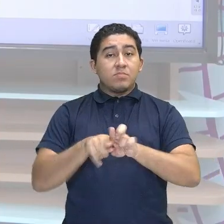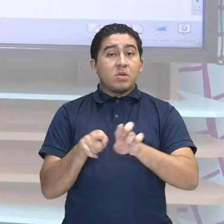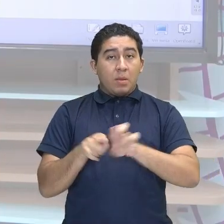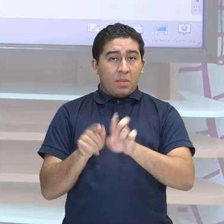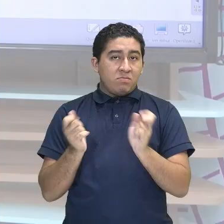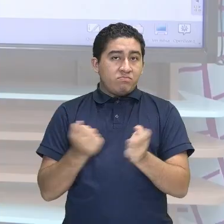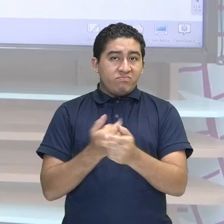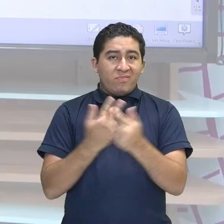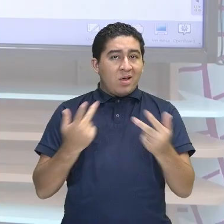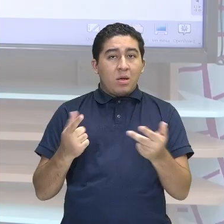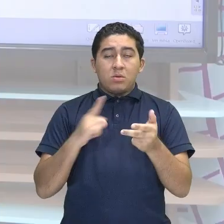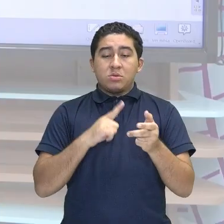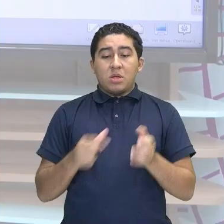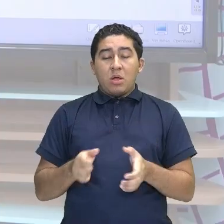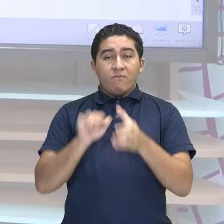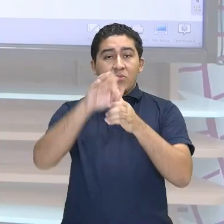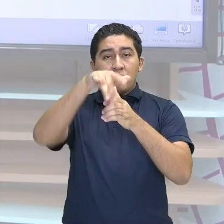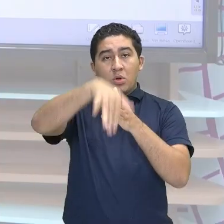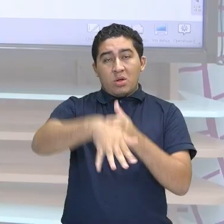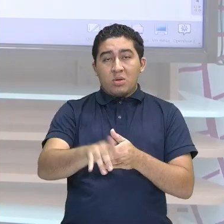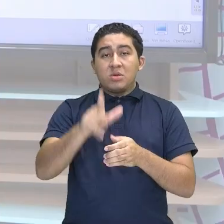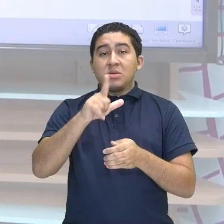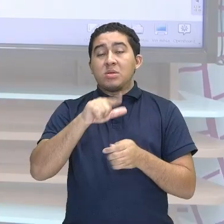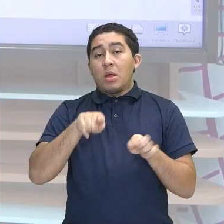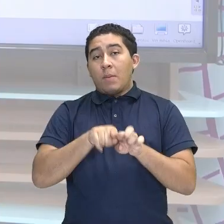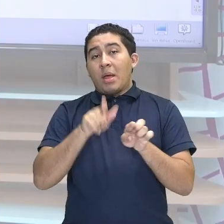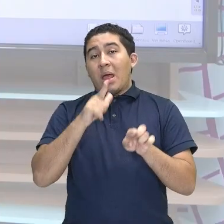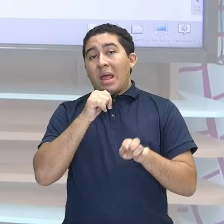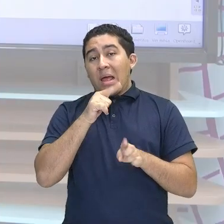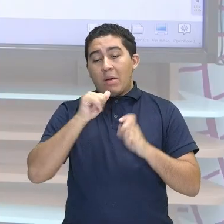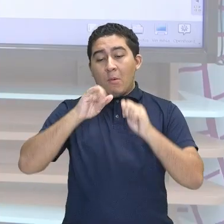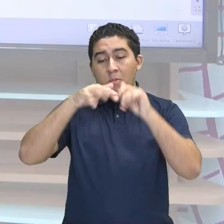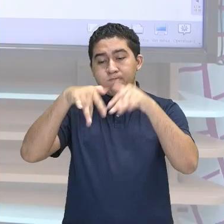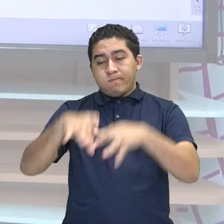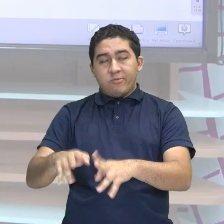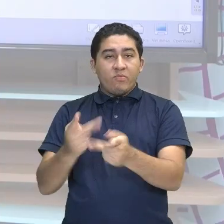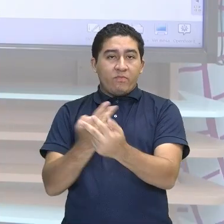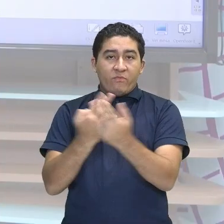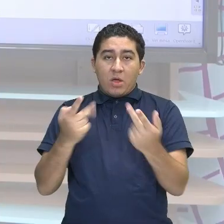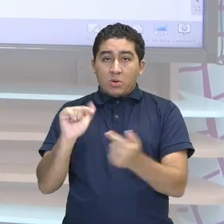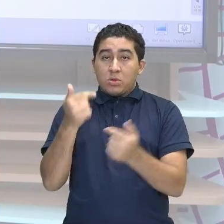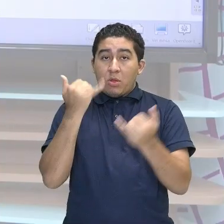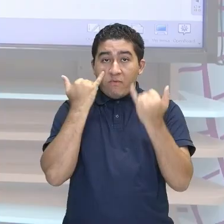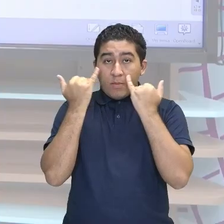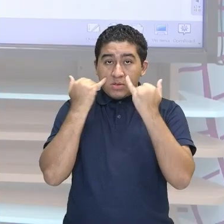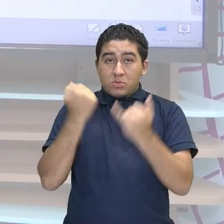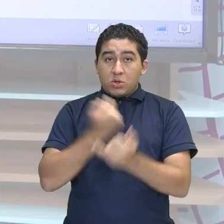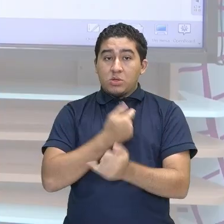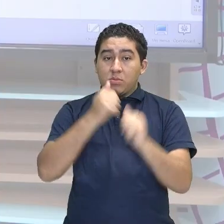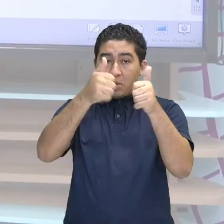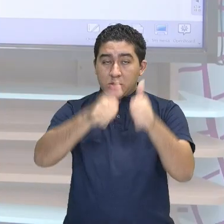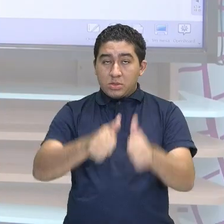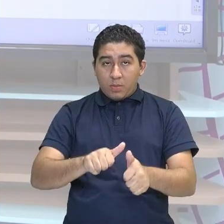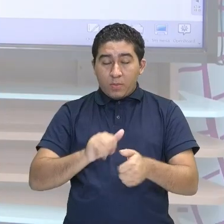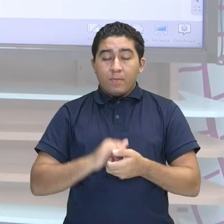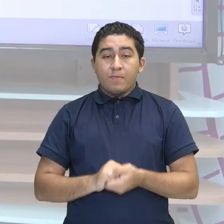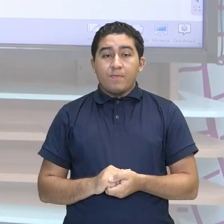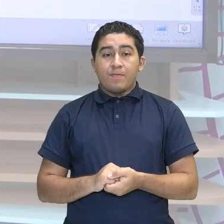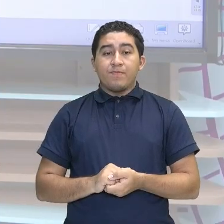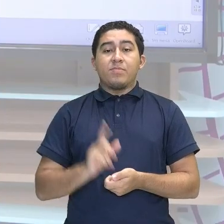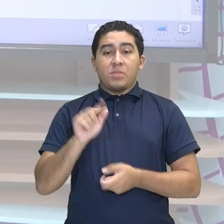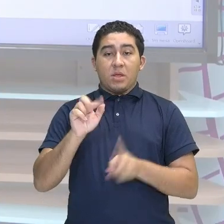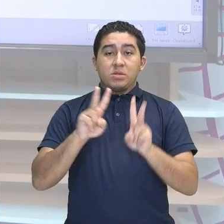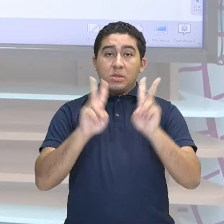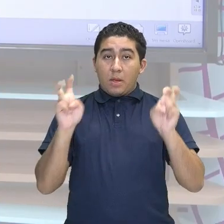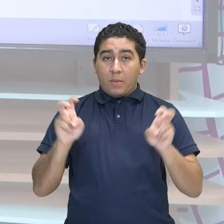os vulcões, tsunamis, entre outras informações que nós verificamos aí ao falar sobre cada